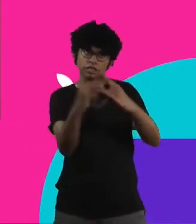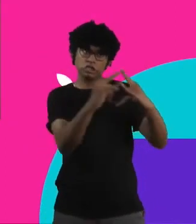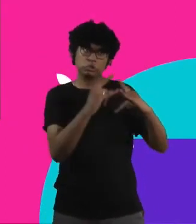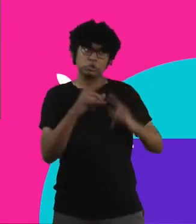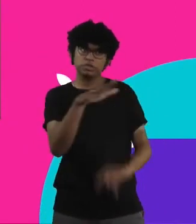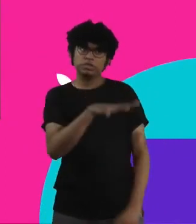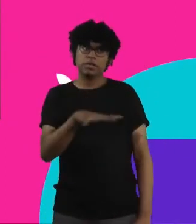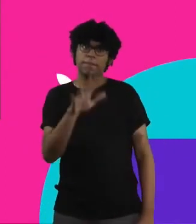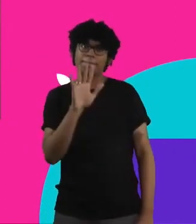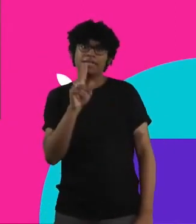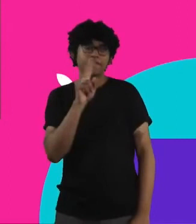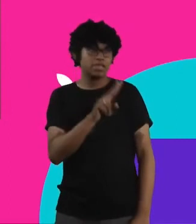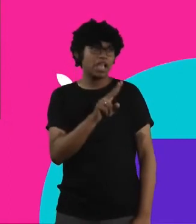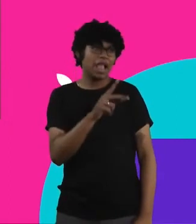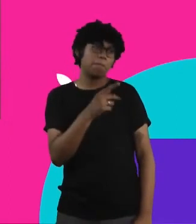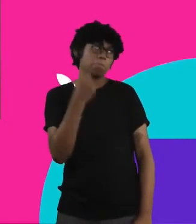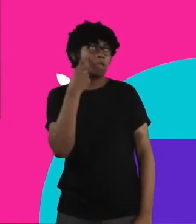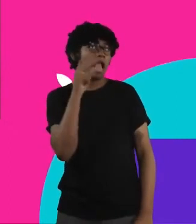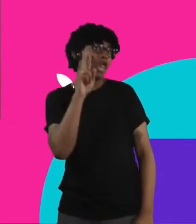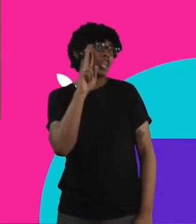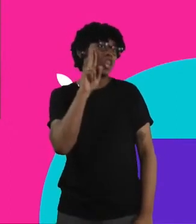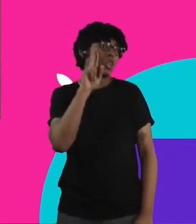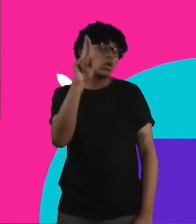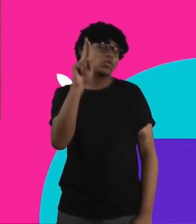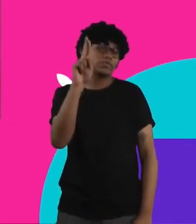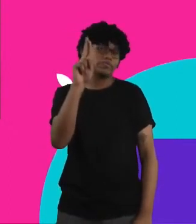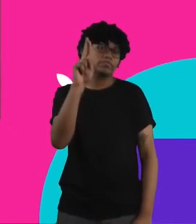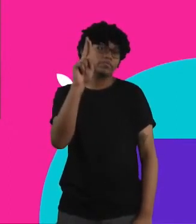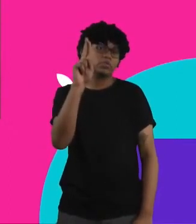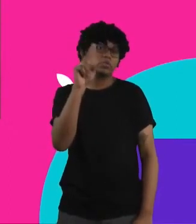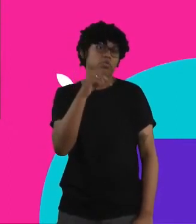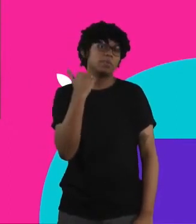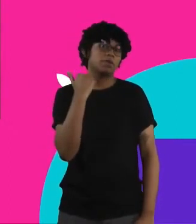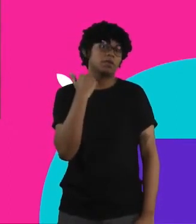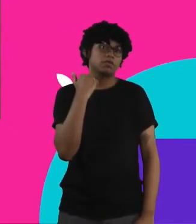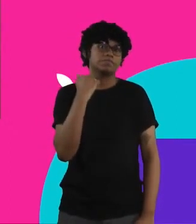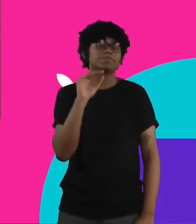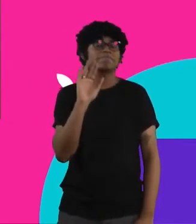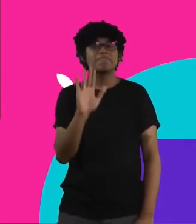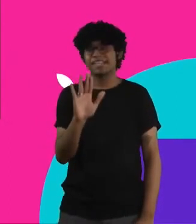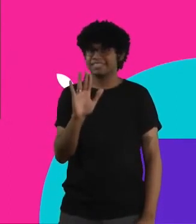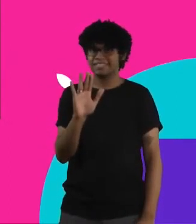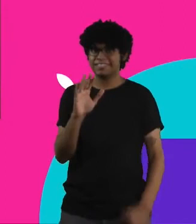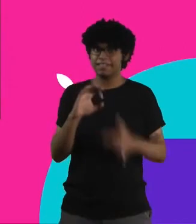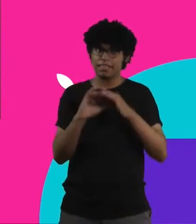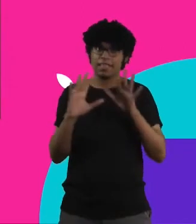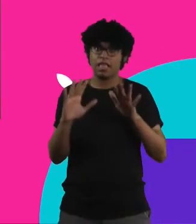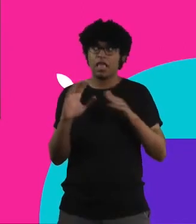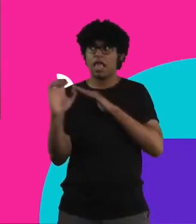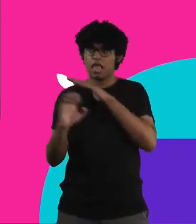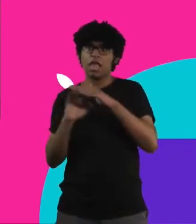indústria, a gente está pensando no dono do banco, no banco, dono de qualquer negócio. Se for numa lógica liberal, qualquer negócio